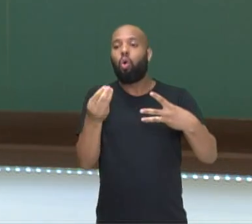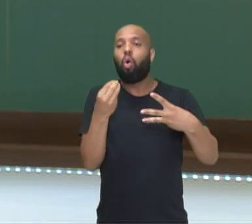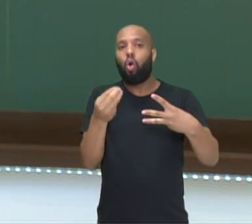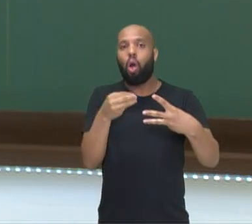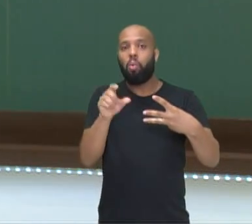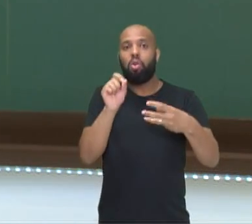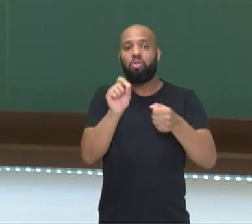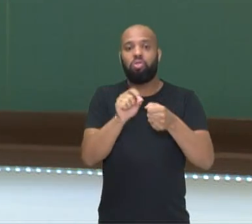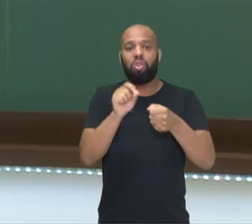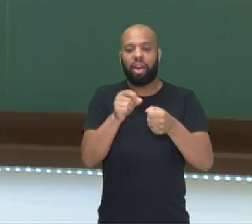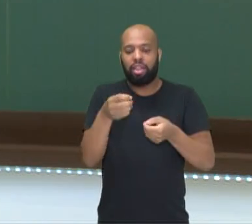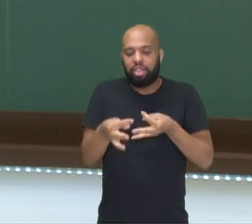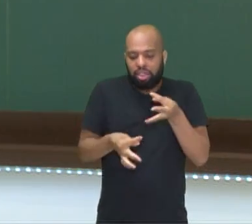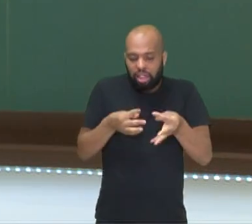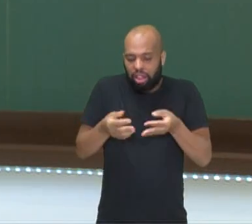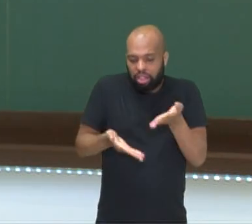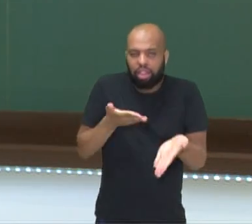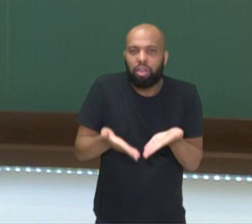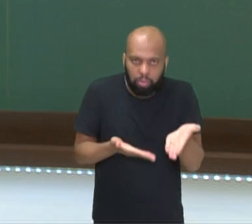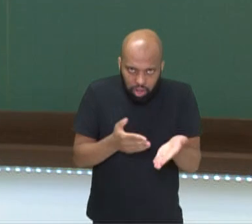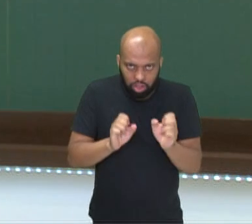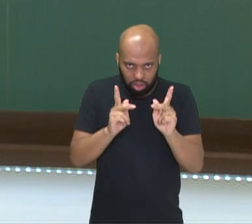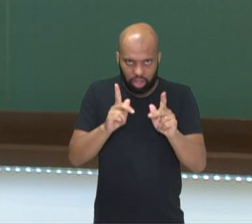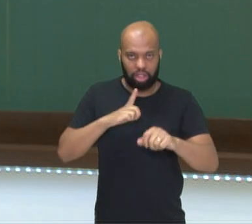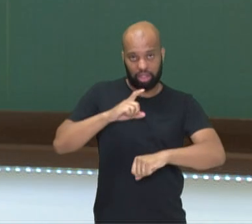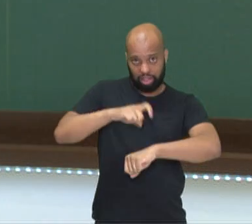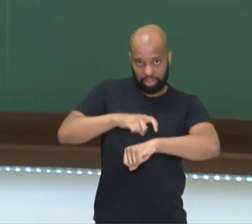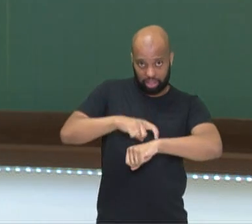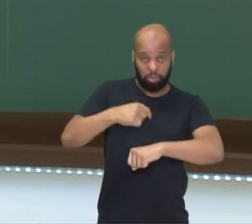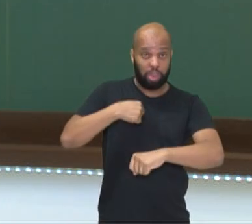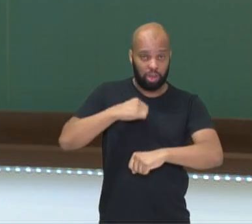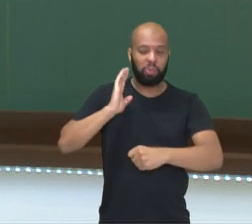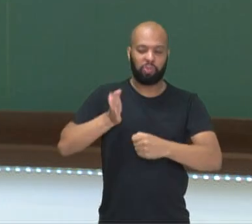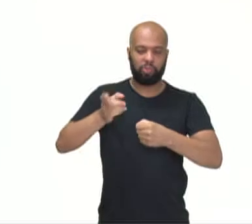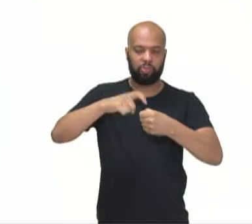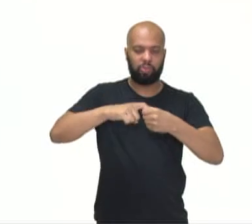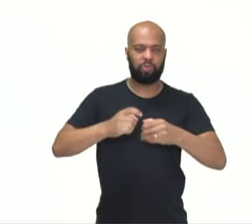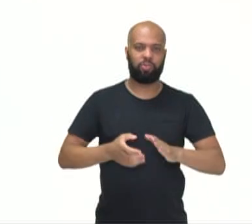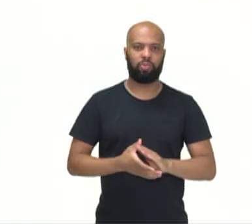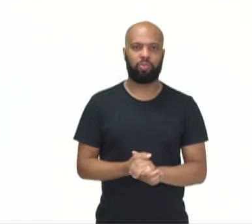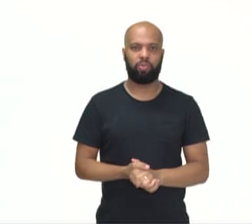podemos fazer esse tratamento. Eu vou dar um tempinho e eu já retorno.